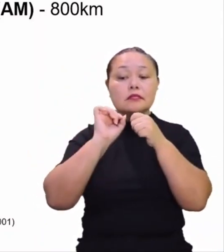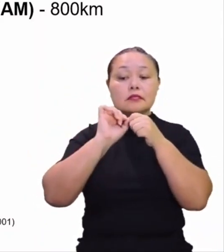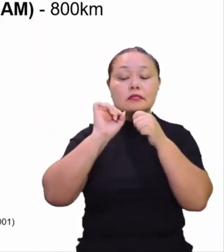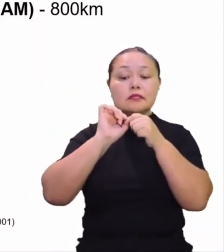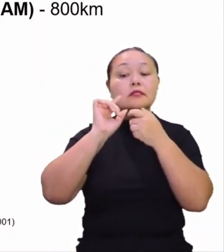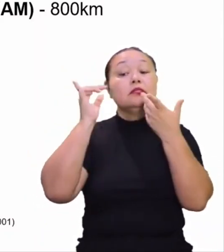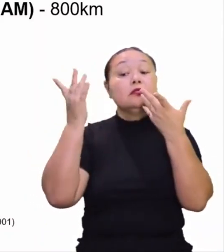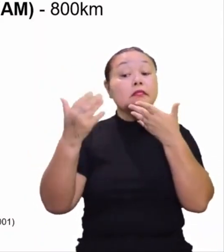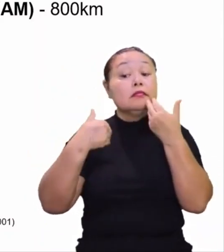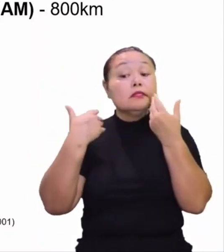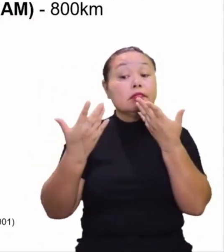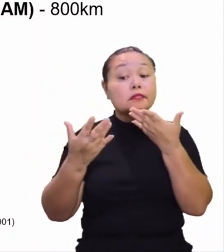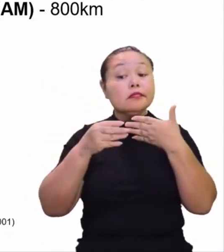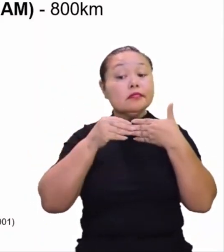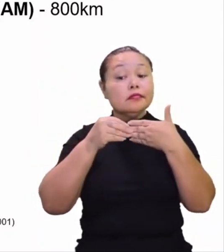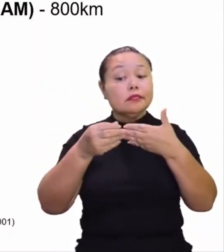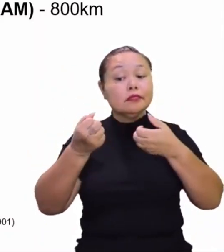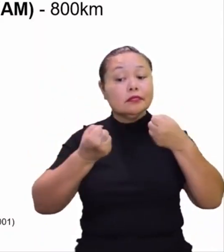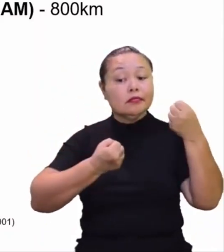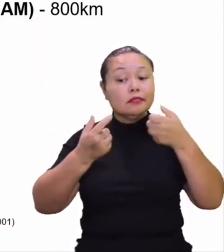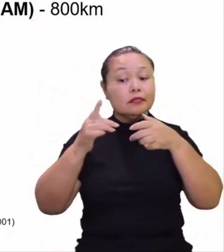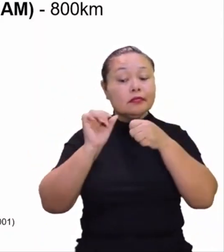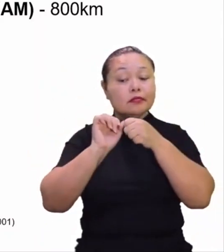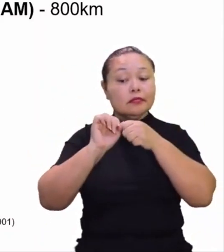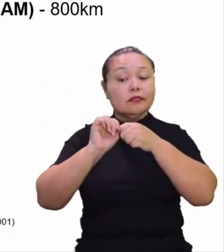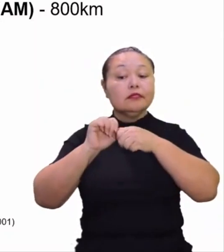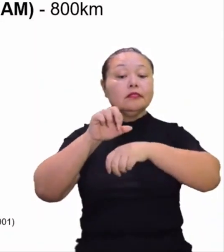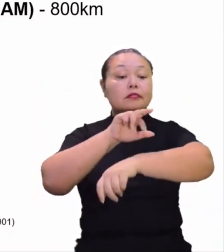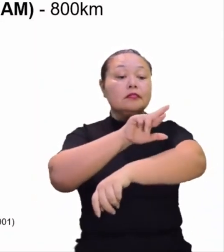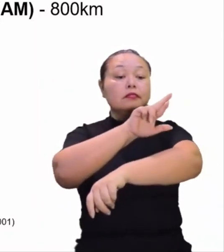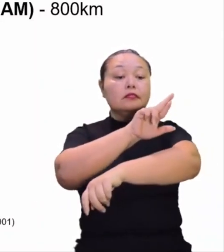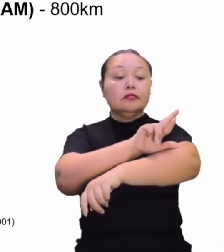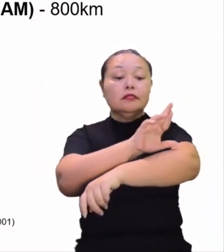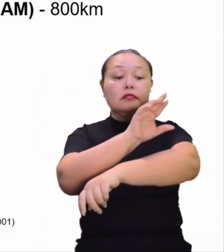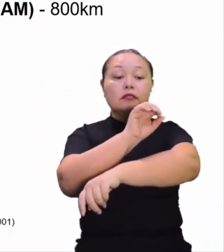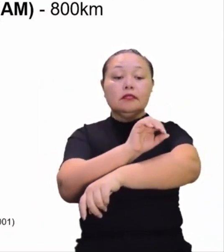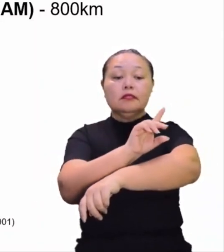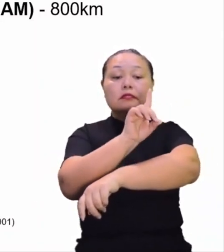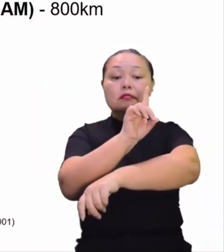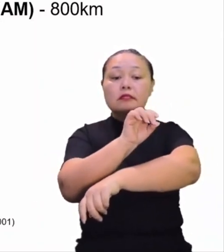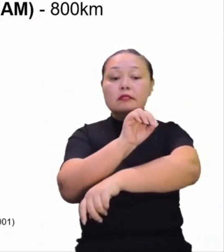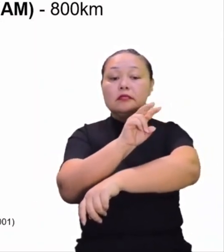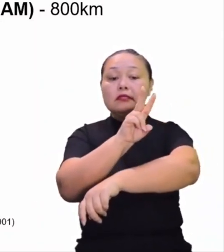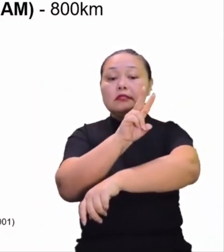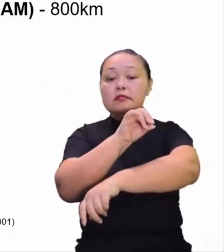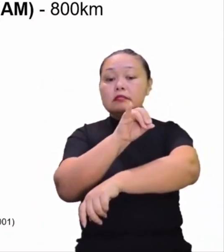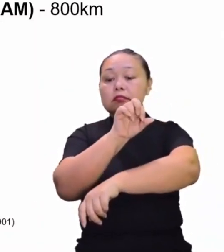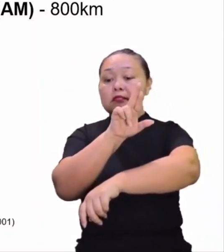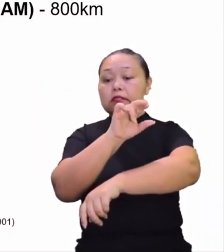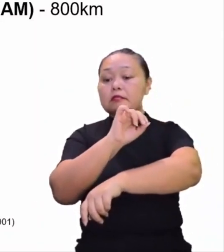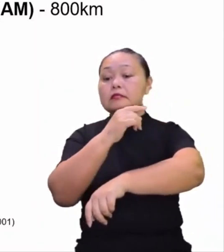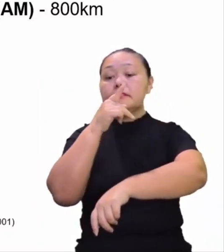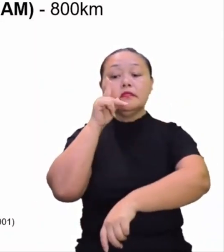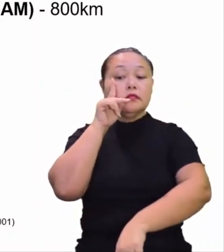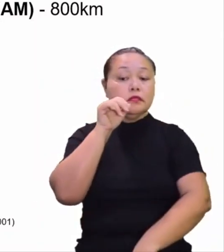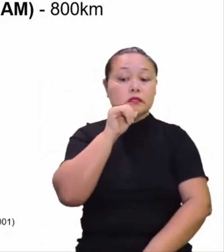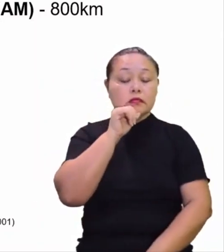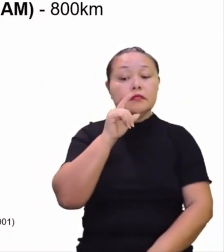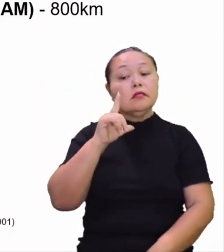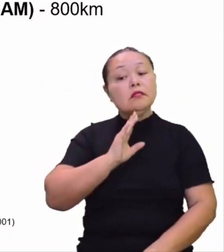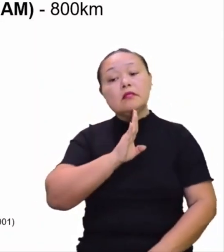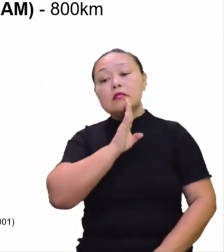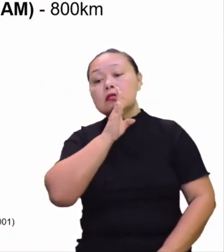transporte rodoviário. Aqui de Porto Velho, em direção a algumas áreas aqui vamos colocar até